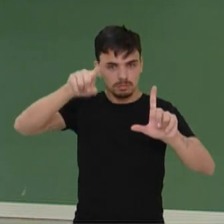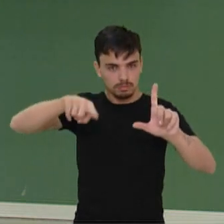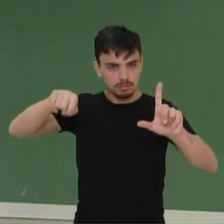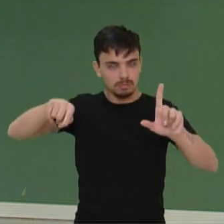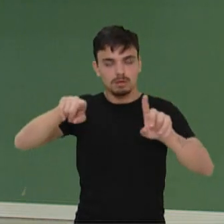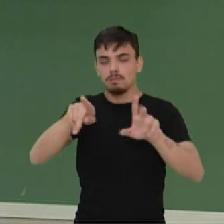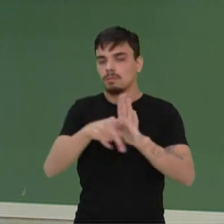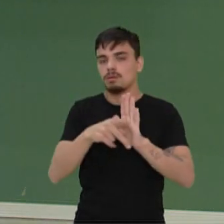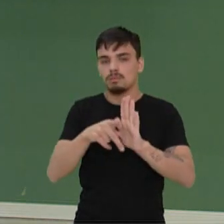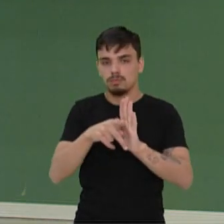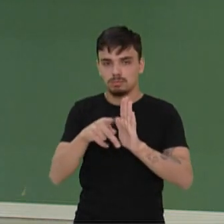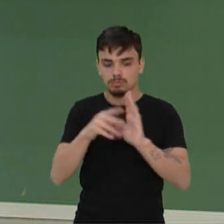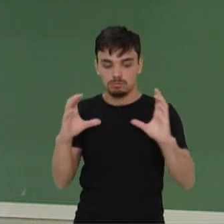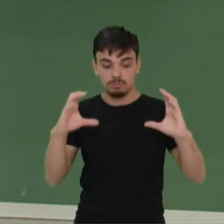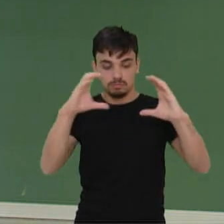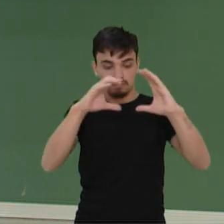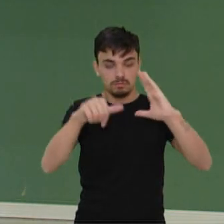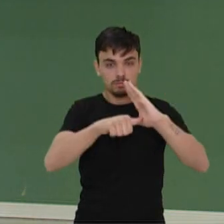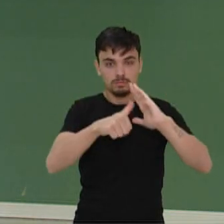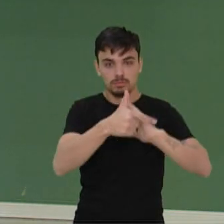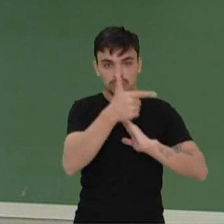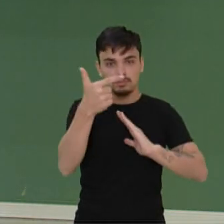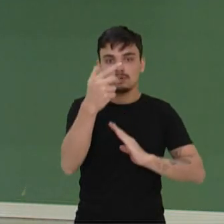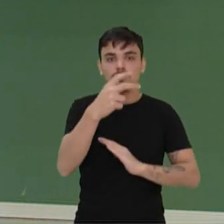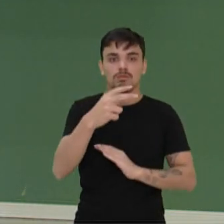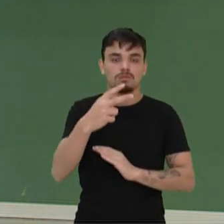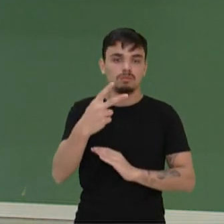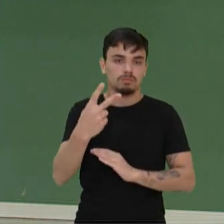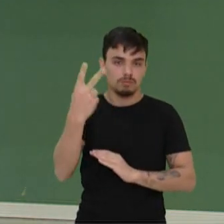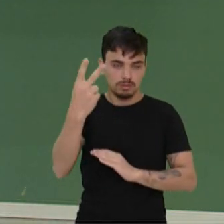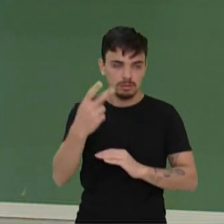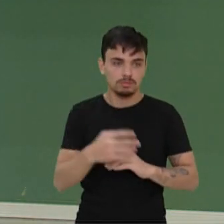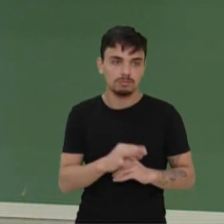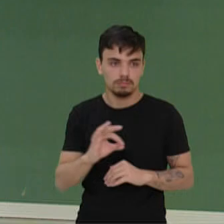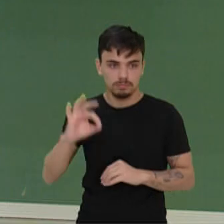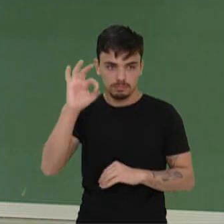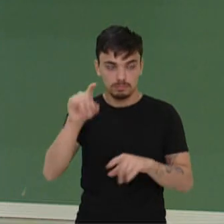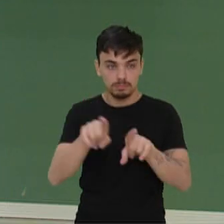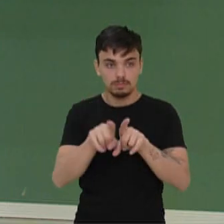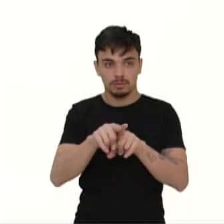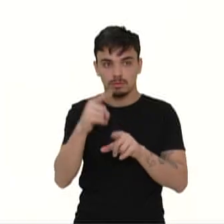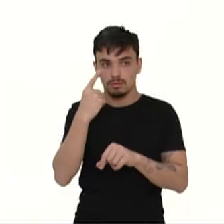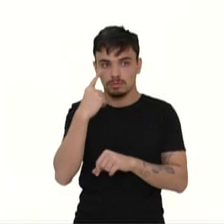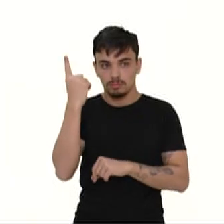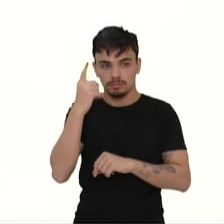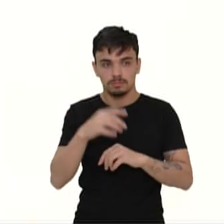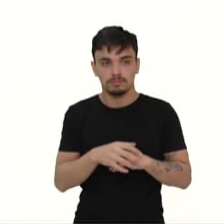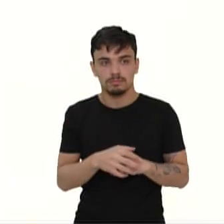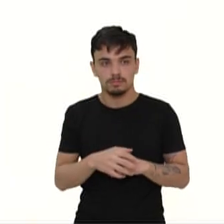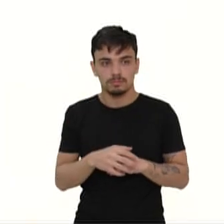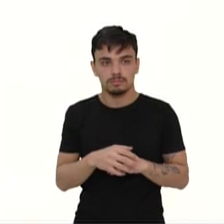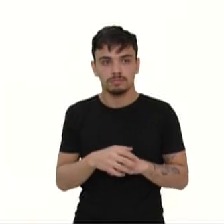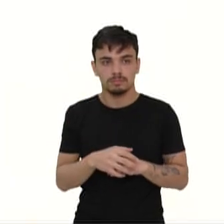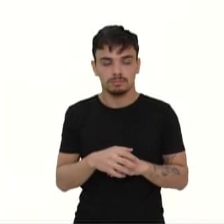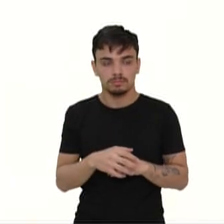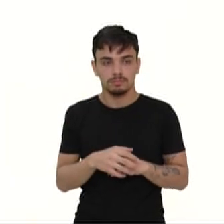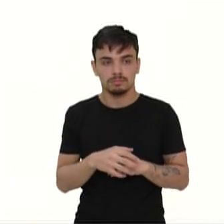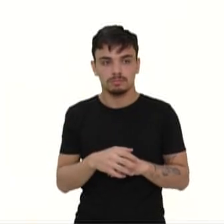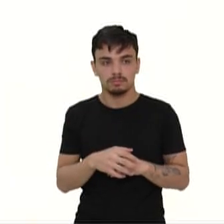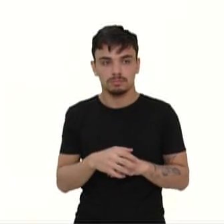beleza? Vamos ver esse exemplo, olha só, considere a função quadrática y igual a x ao quadrado menos 4x mais